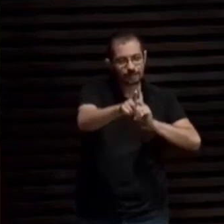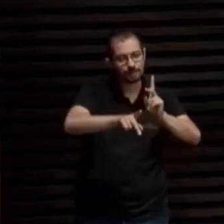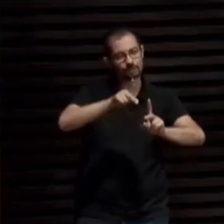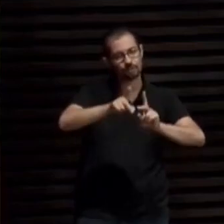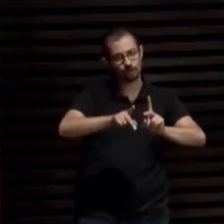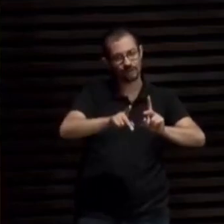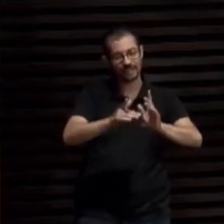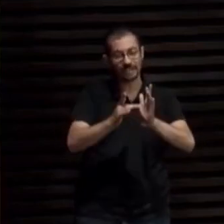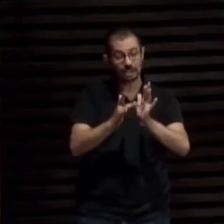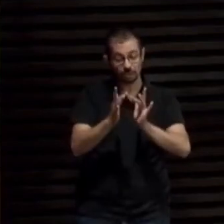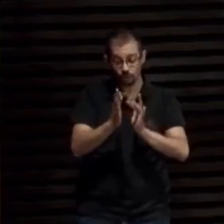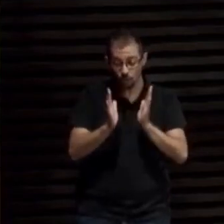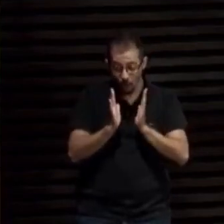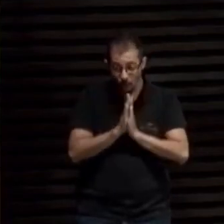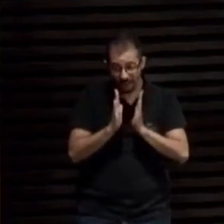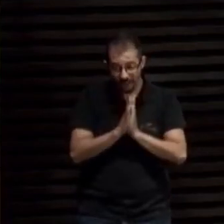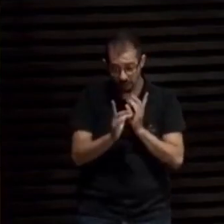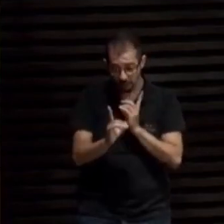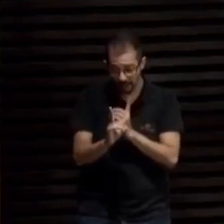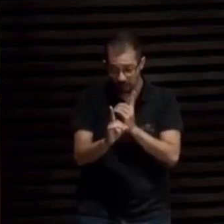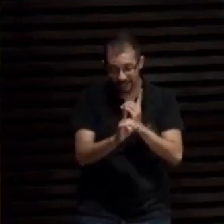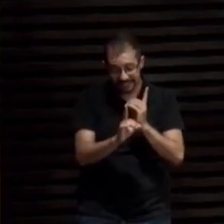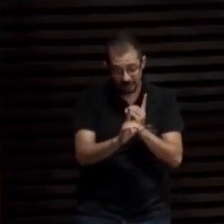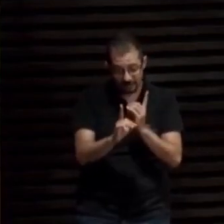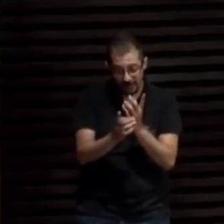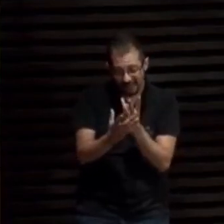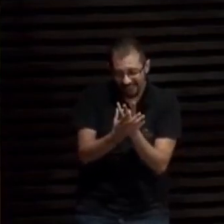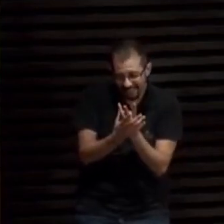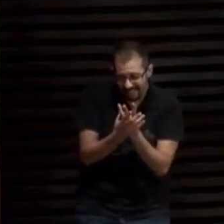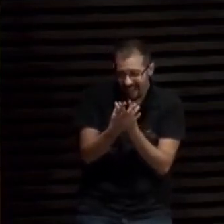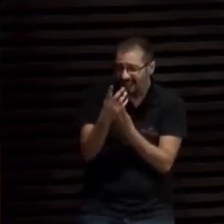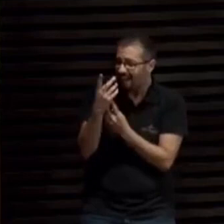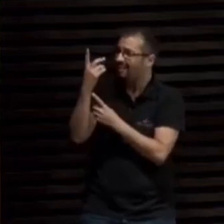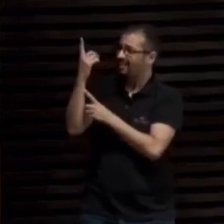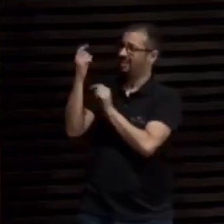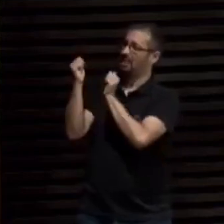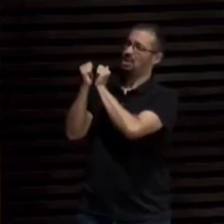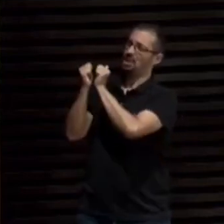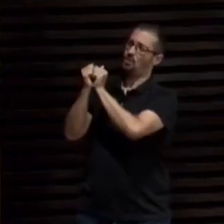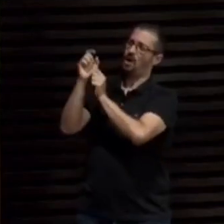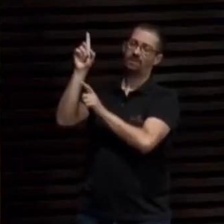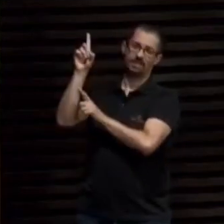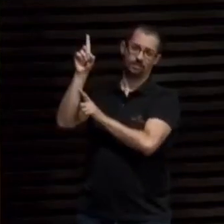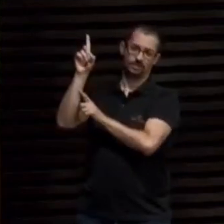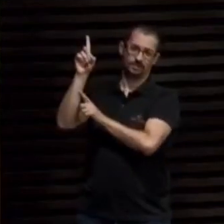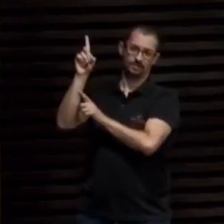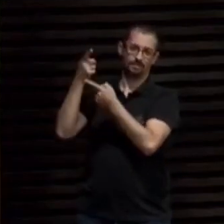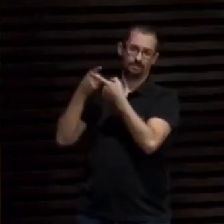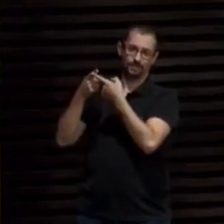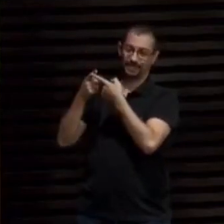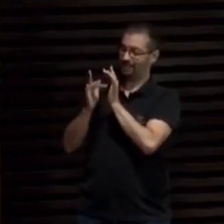seus discípulos, para a unidade deles, por meio do seu exemplo com o Pai.